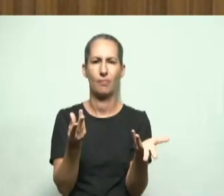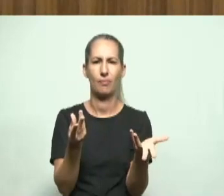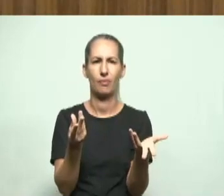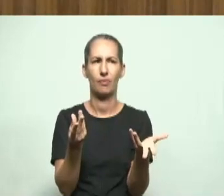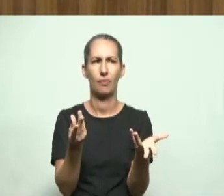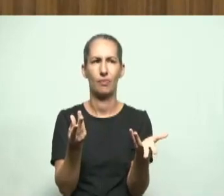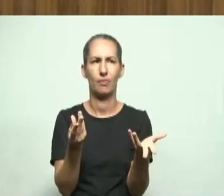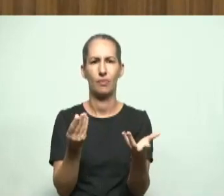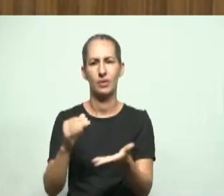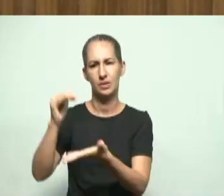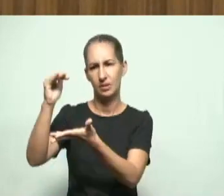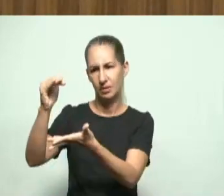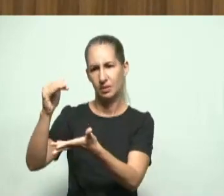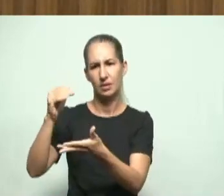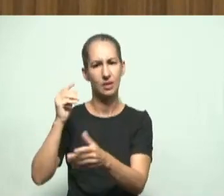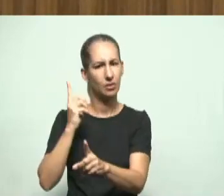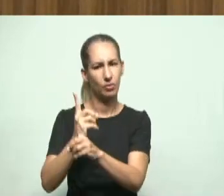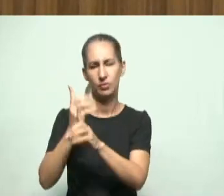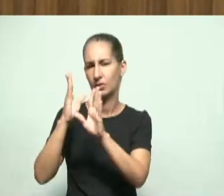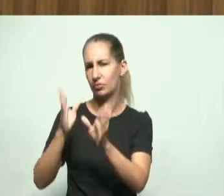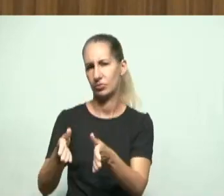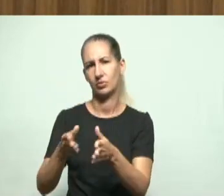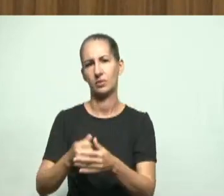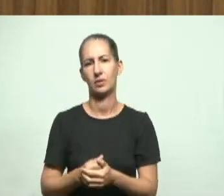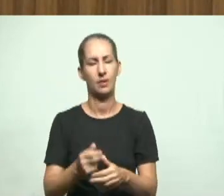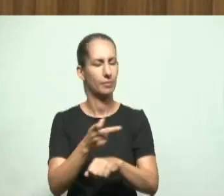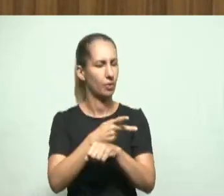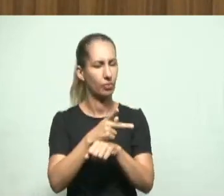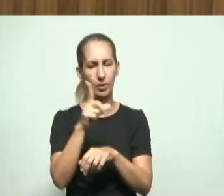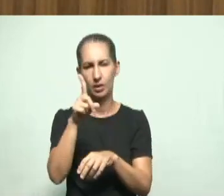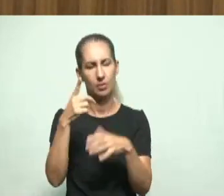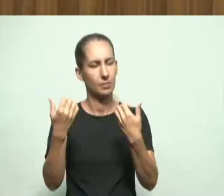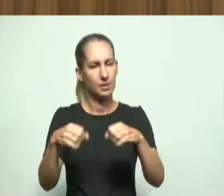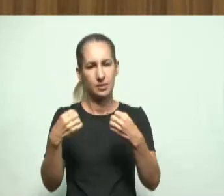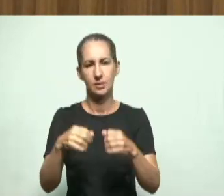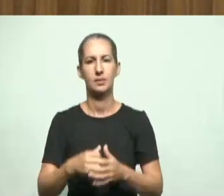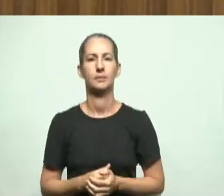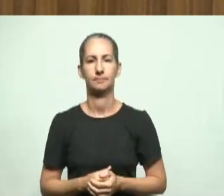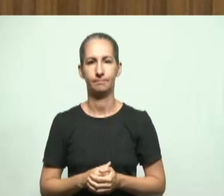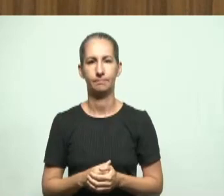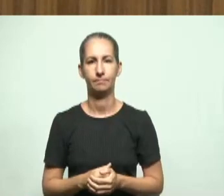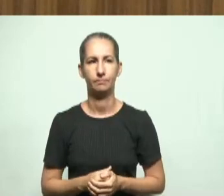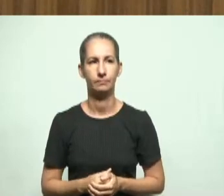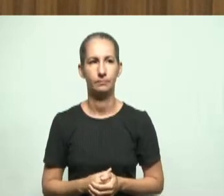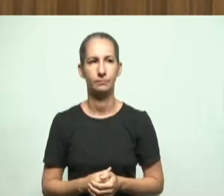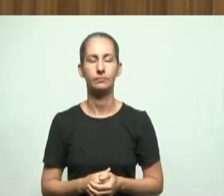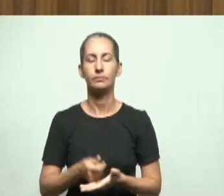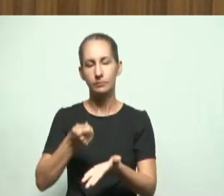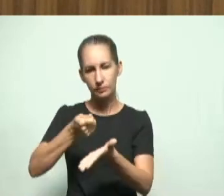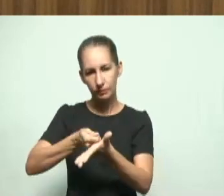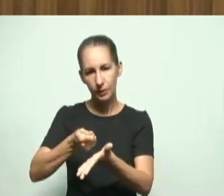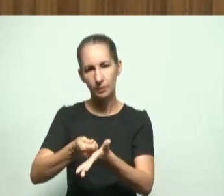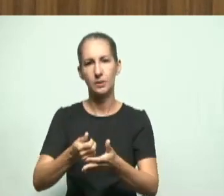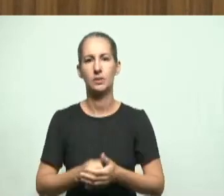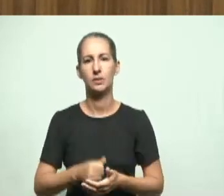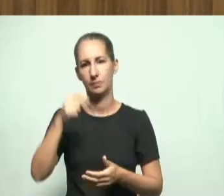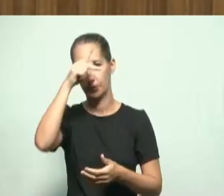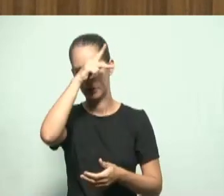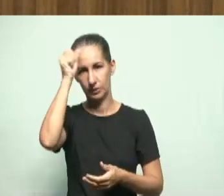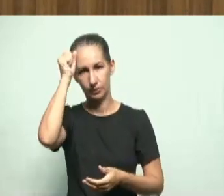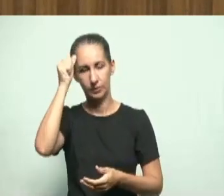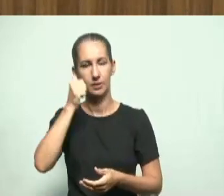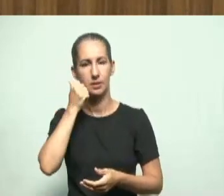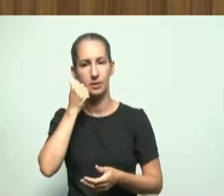lá no bairro Nossa Senhora da Apresentação, a gente já encontra, a gente não precisa procurar. Então, fica aqui a minha cobrança à Prefeitura do